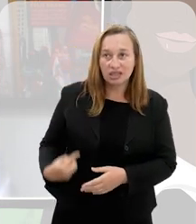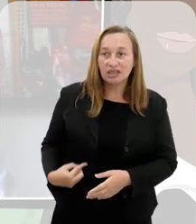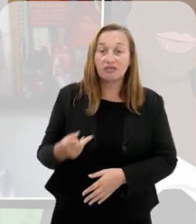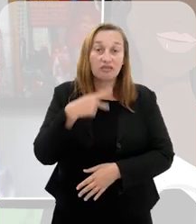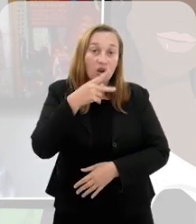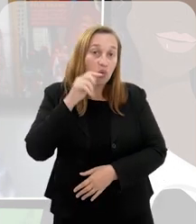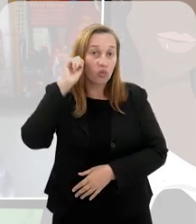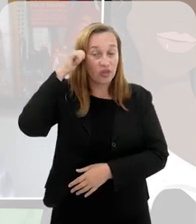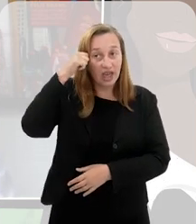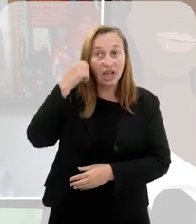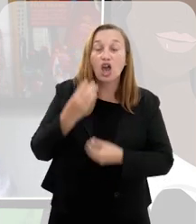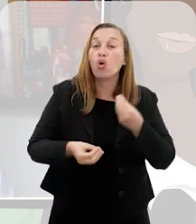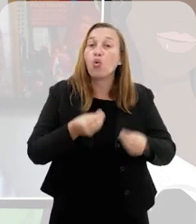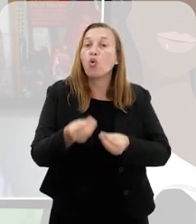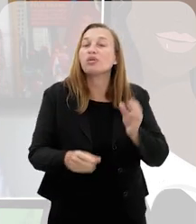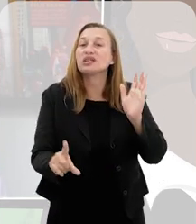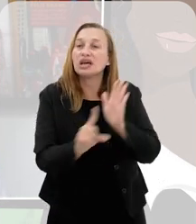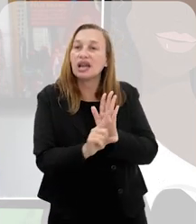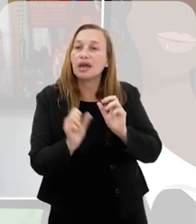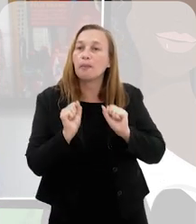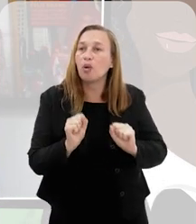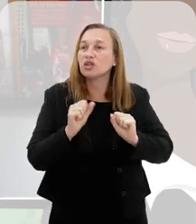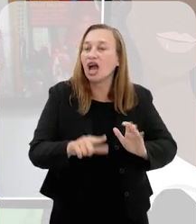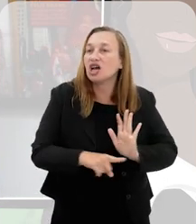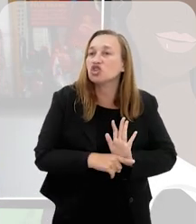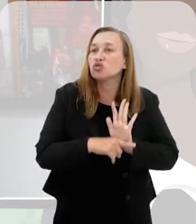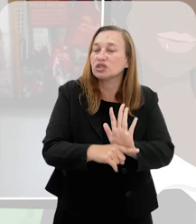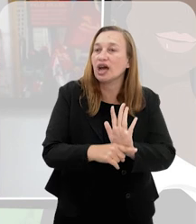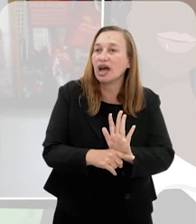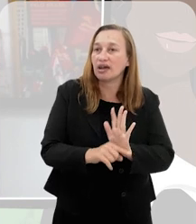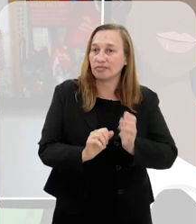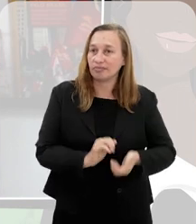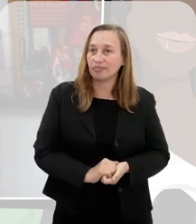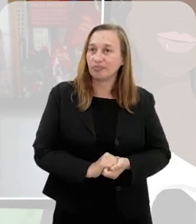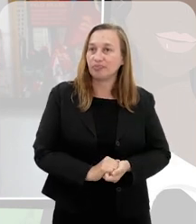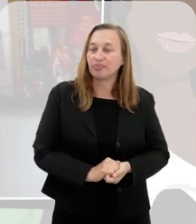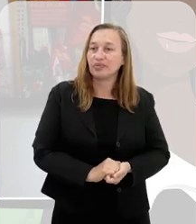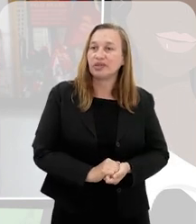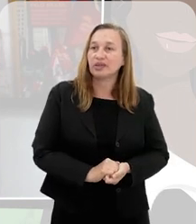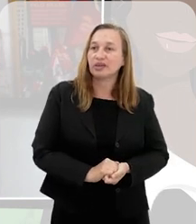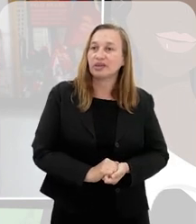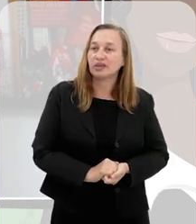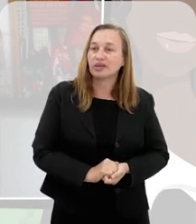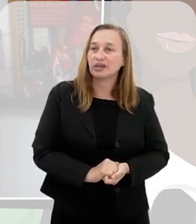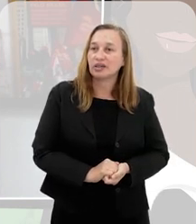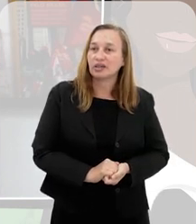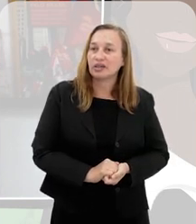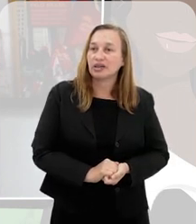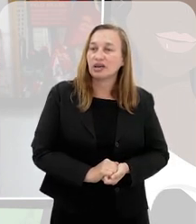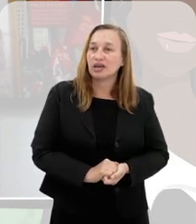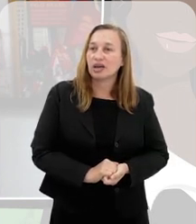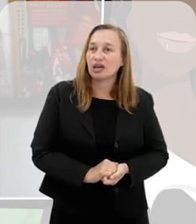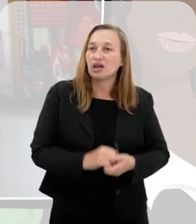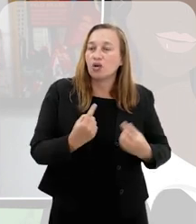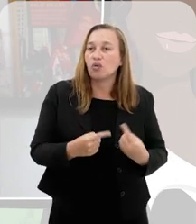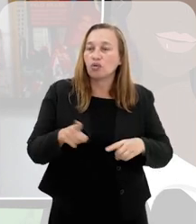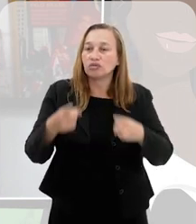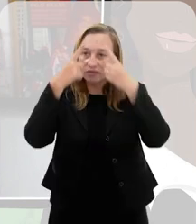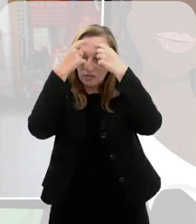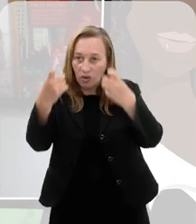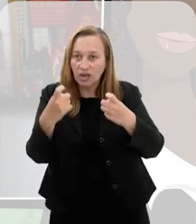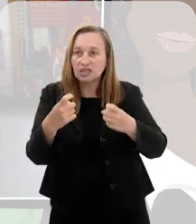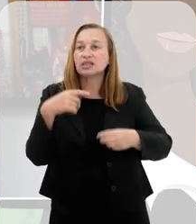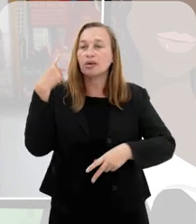muito bem colocado, negra, como que essa lei pode contribuir para a violência, né, ainda,